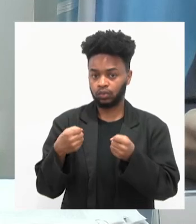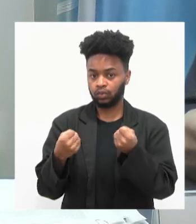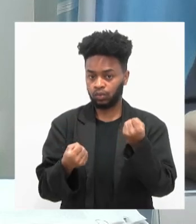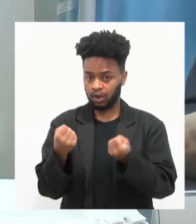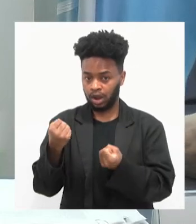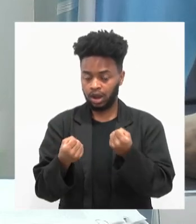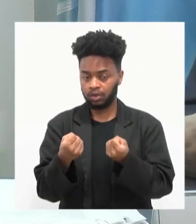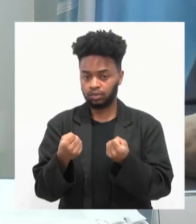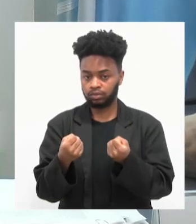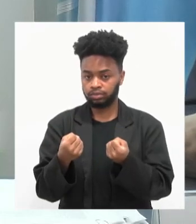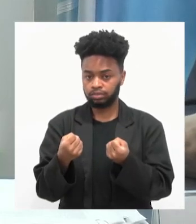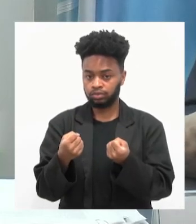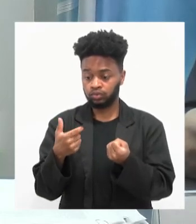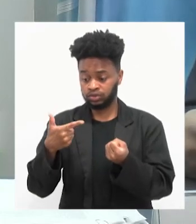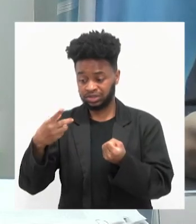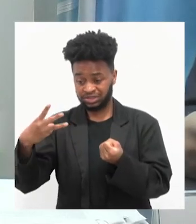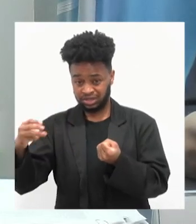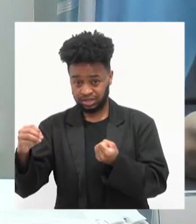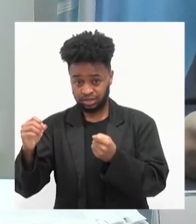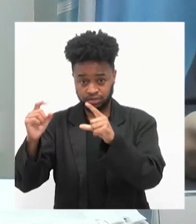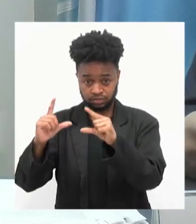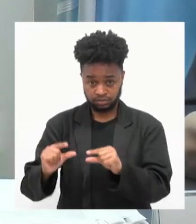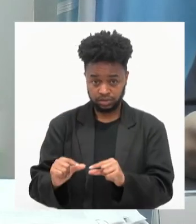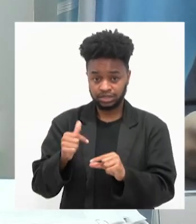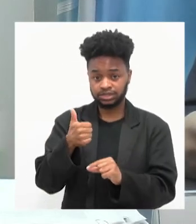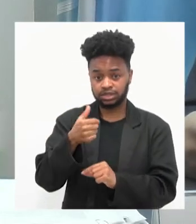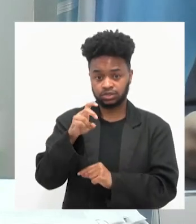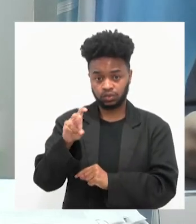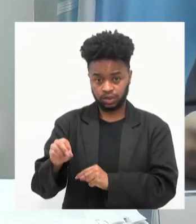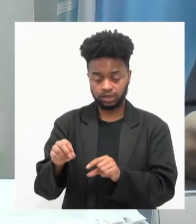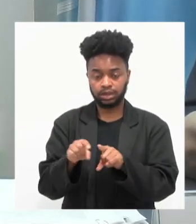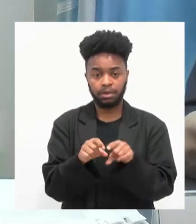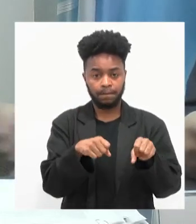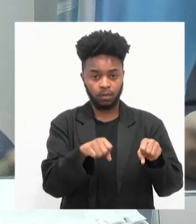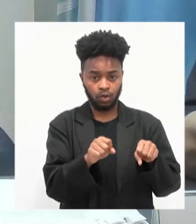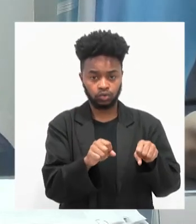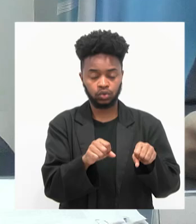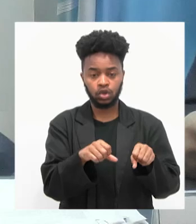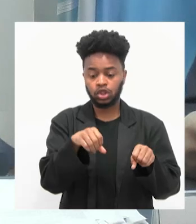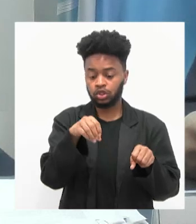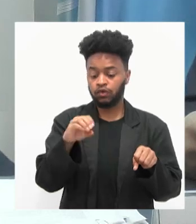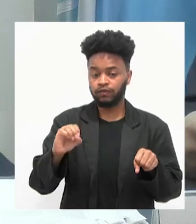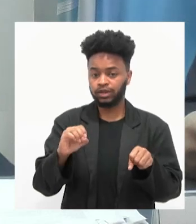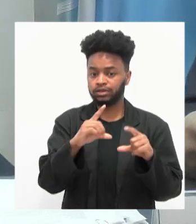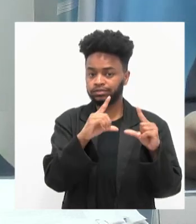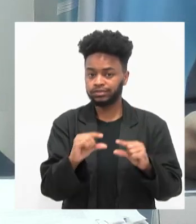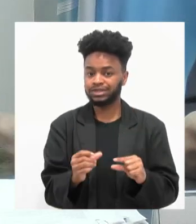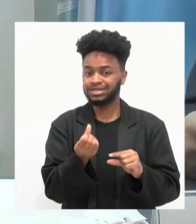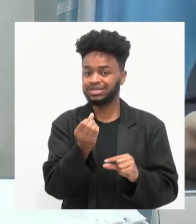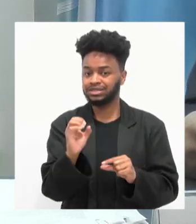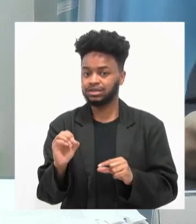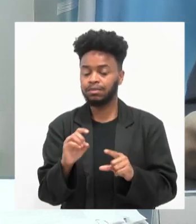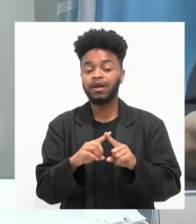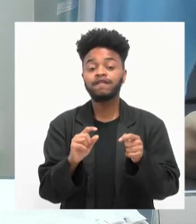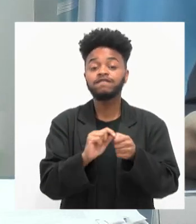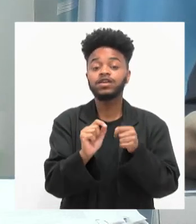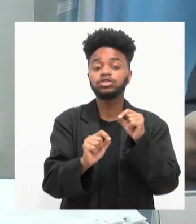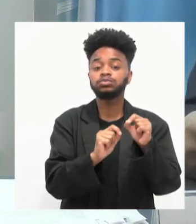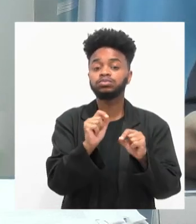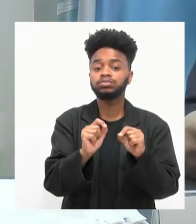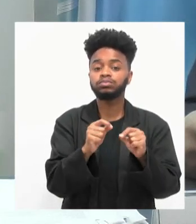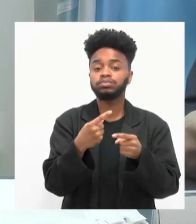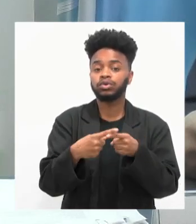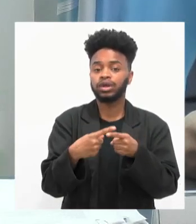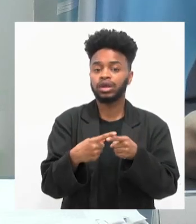de 230 para 150 e da moto de 90 para 60. Mas por que ele fez isso? Porque ia começar